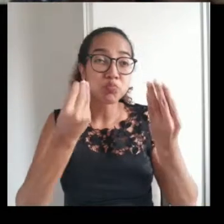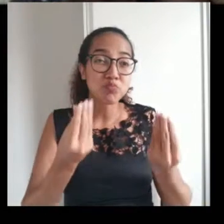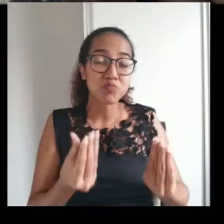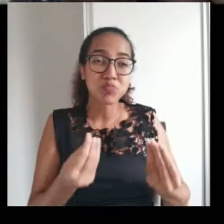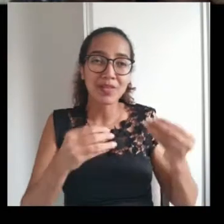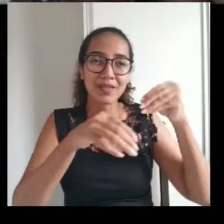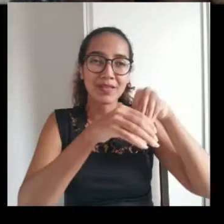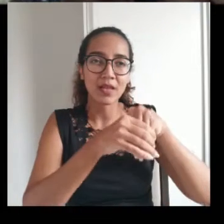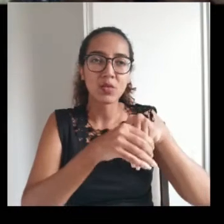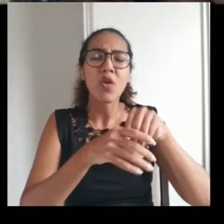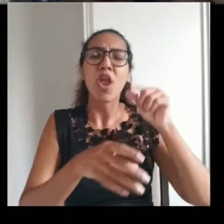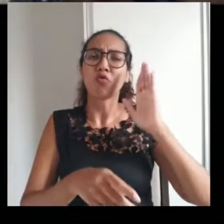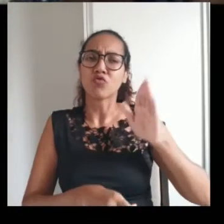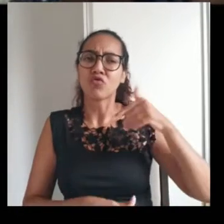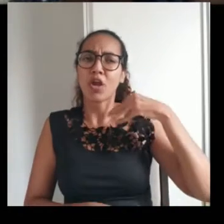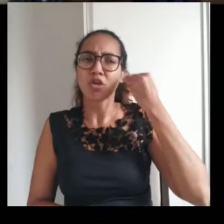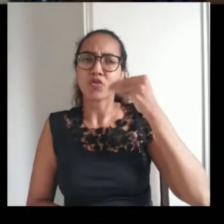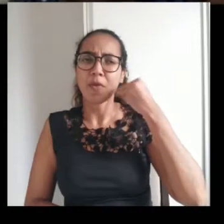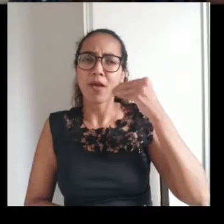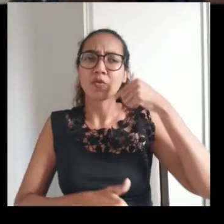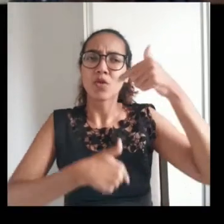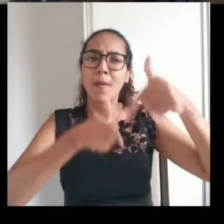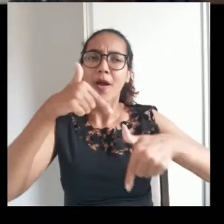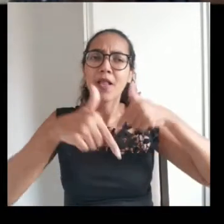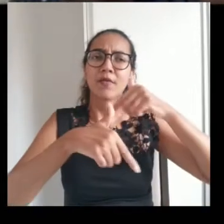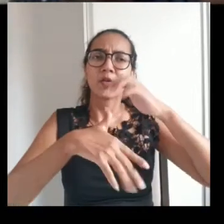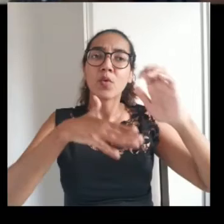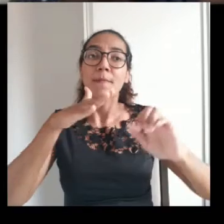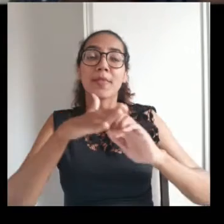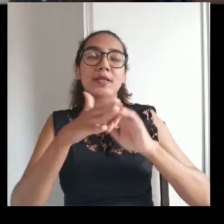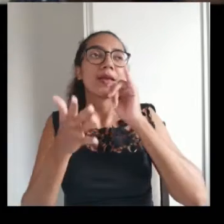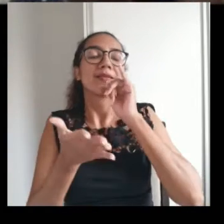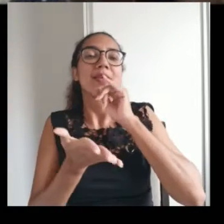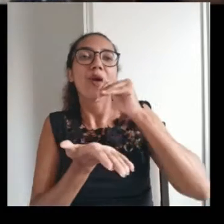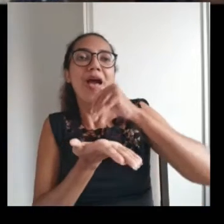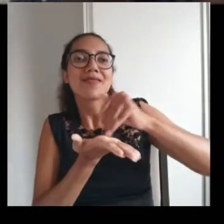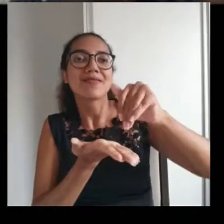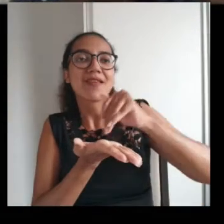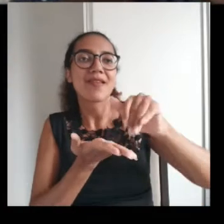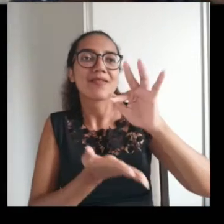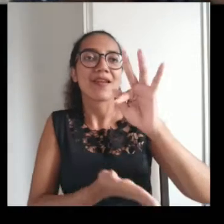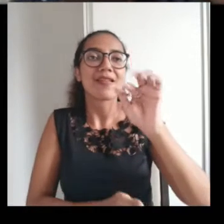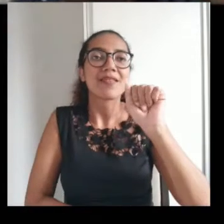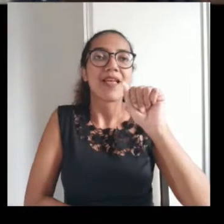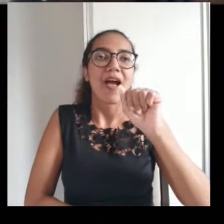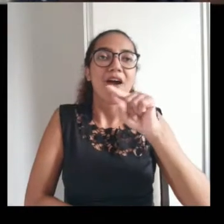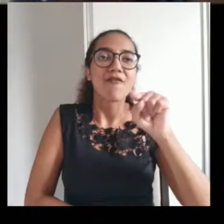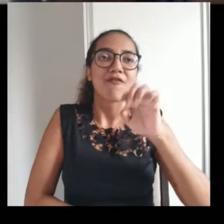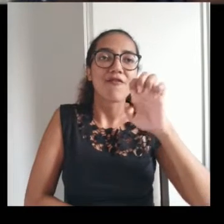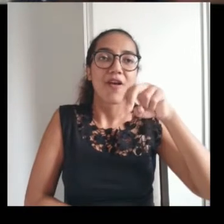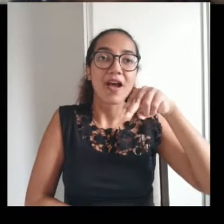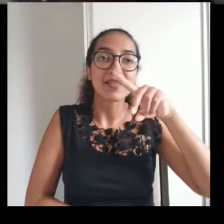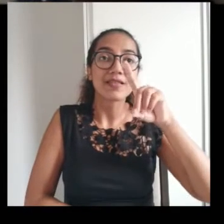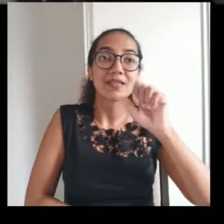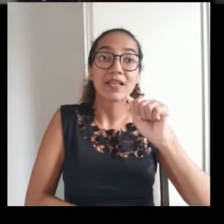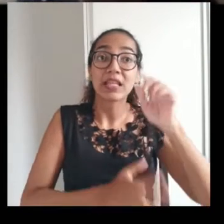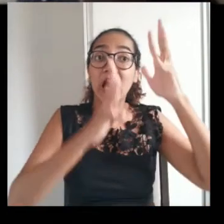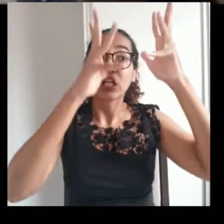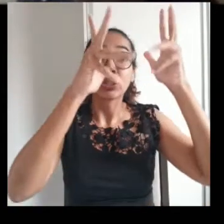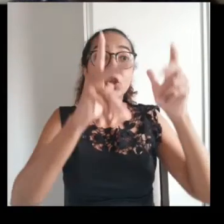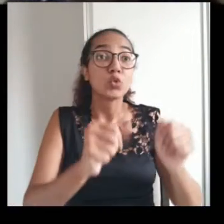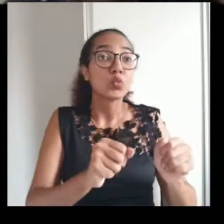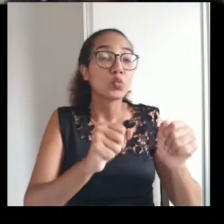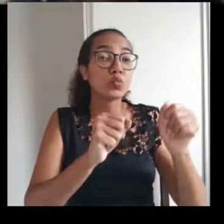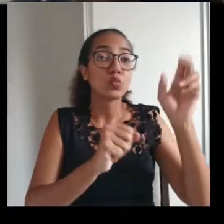da agência de tecnologia, o sistema, por exemplo, da Secretaria da Fazenda, né, que é todo escrito em Java, tem uma parte gigante lá que é todo escrito em